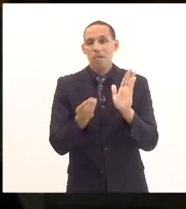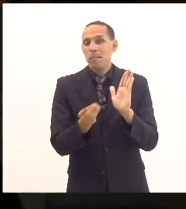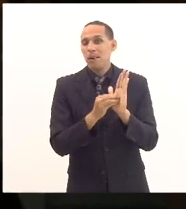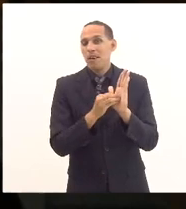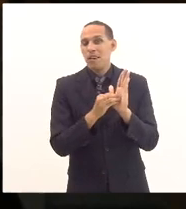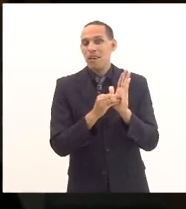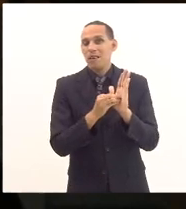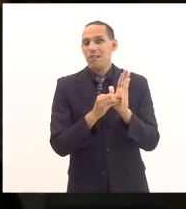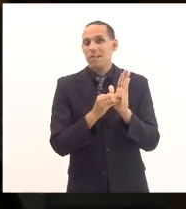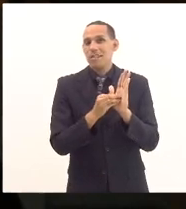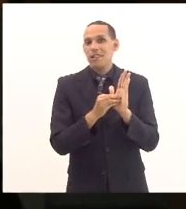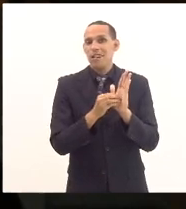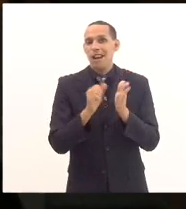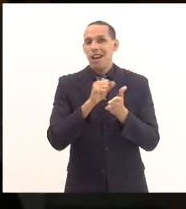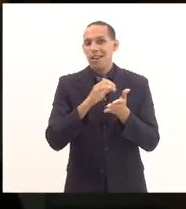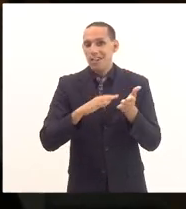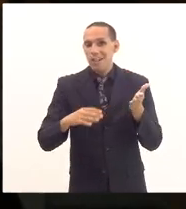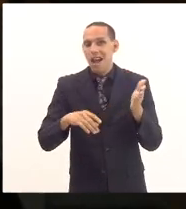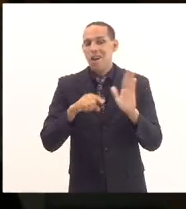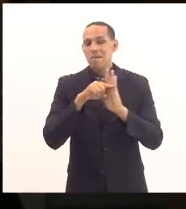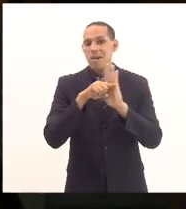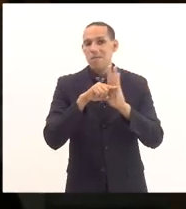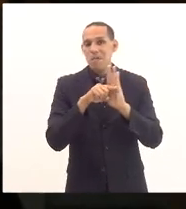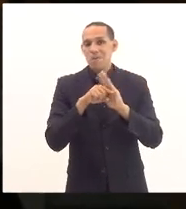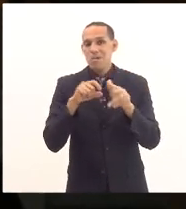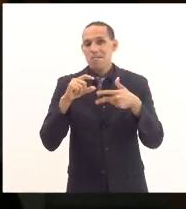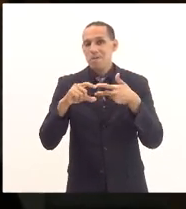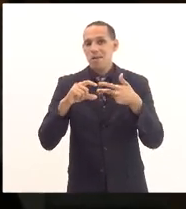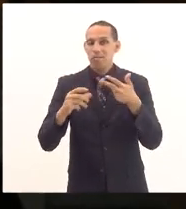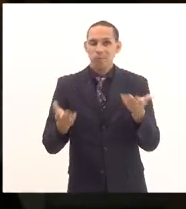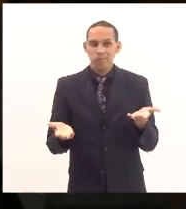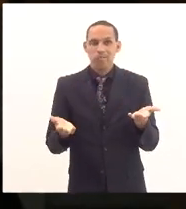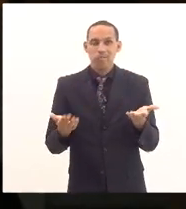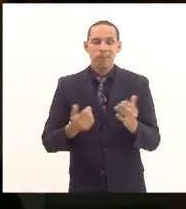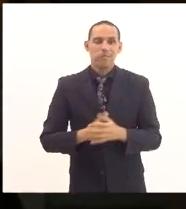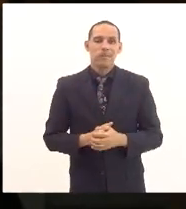é inerente a essa atividade de fiscalizar o Poder Executivo.